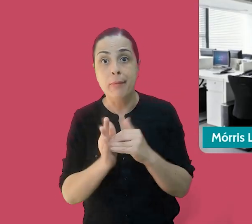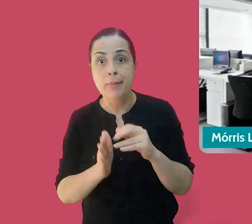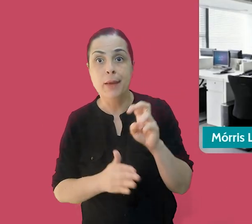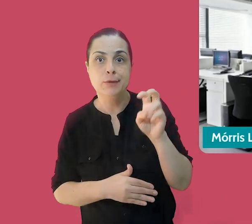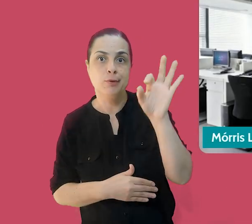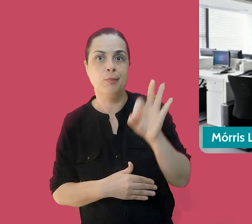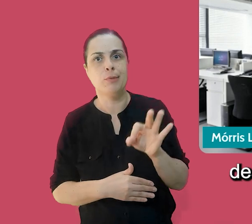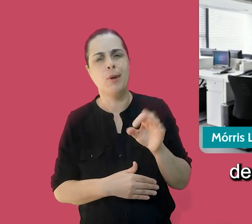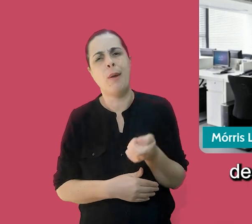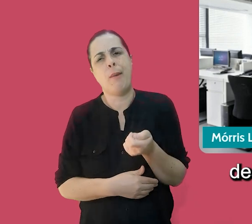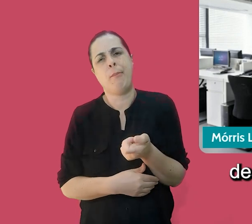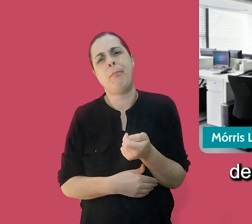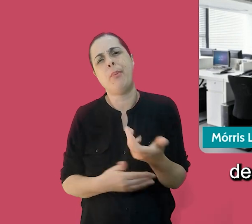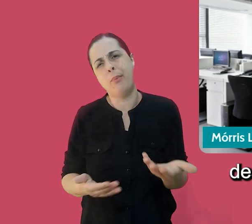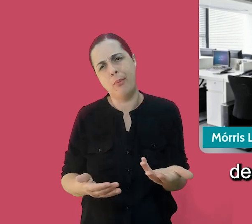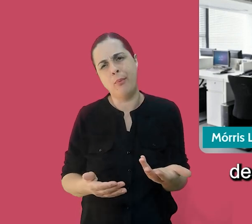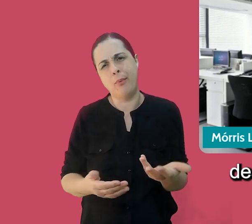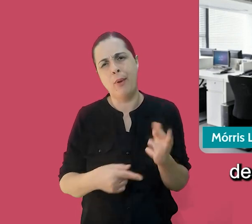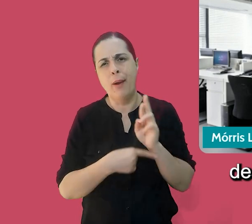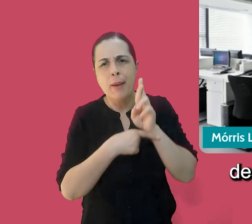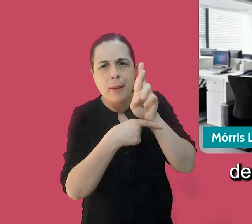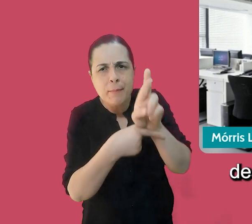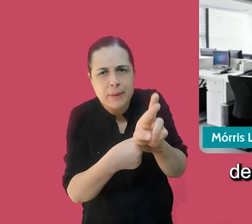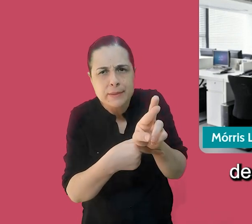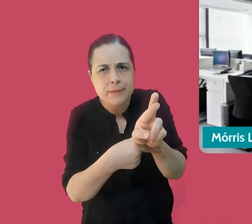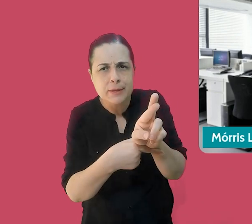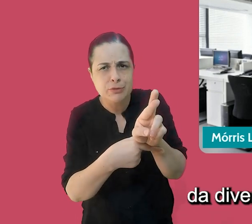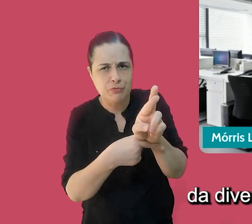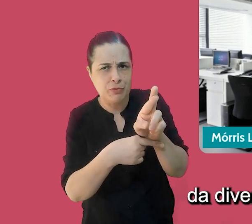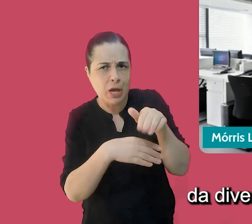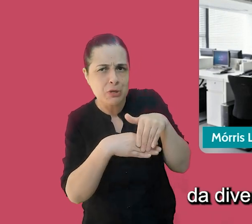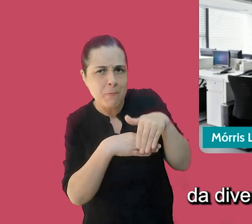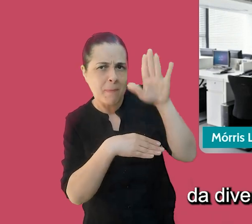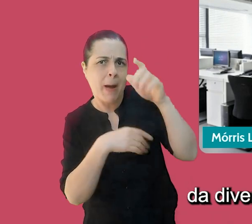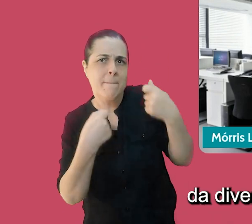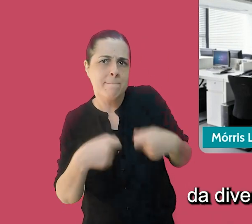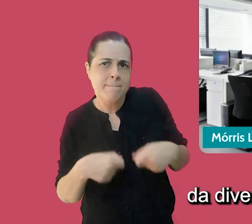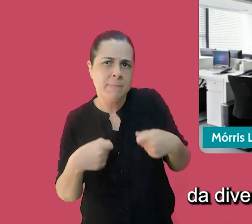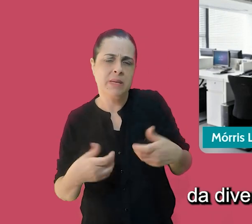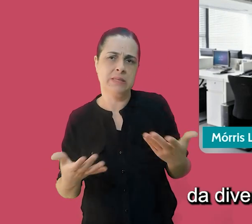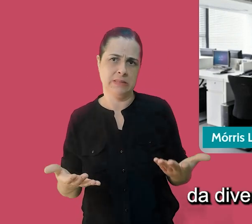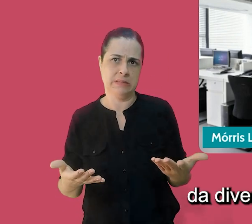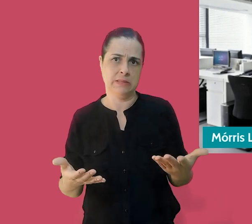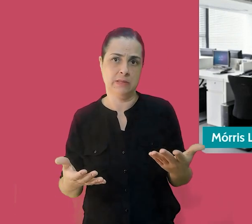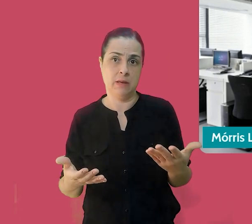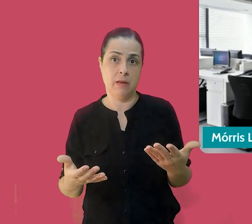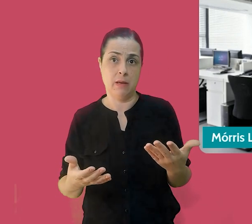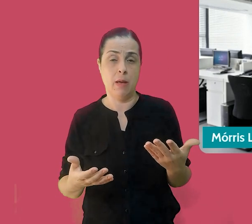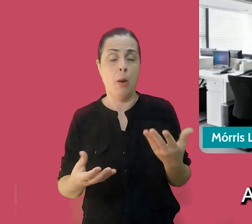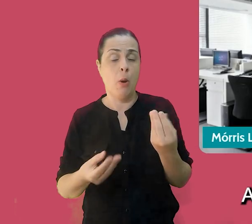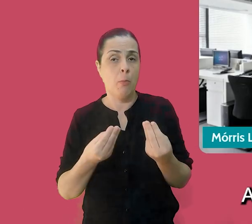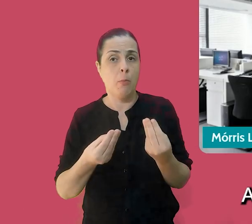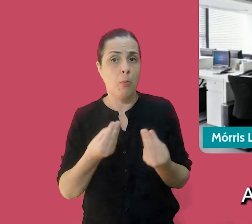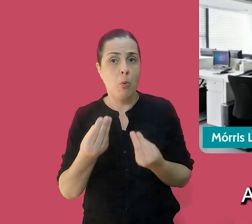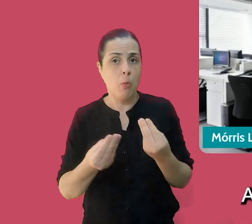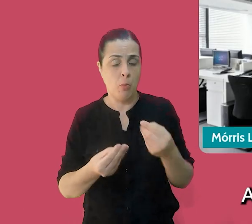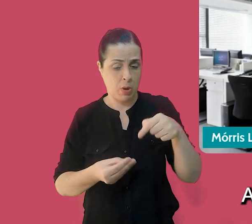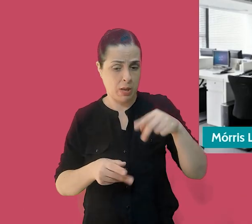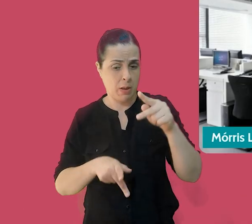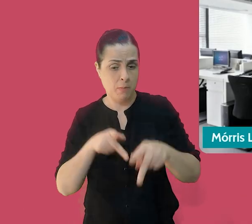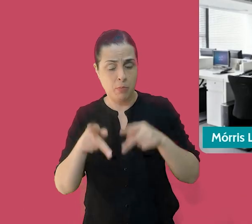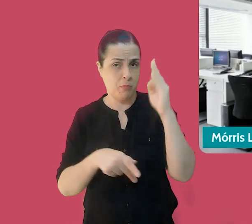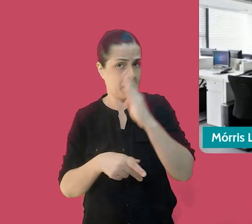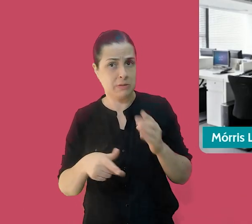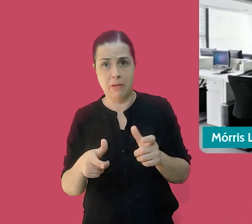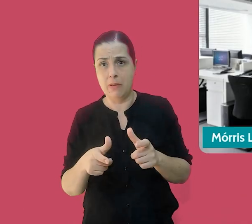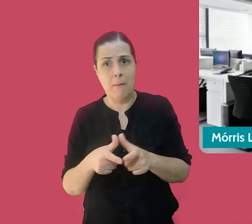Então está muito longe dessa representatividade que a gente precisa ter da diversidade da população brasileira. As empresas